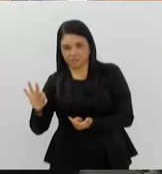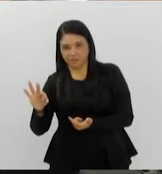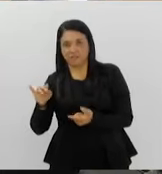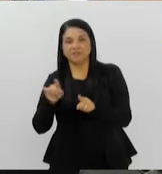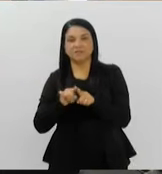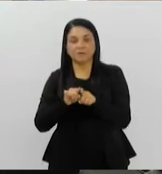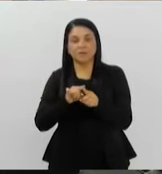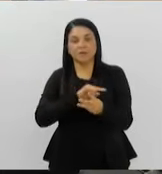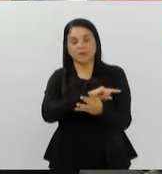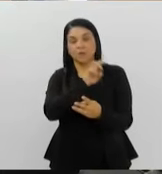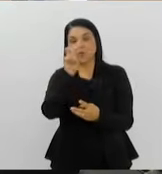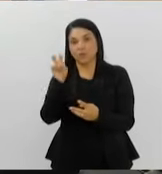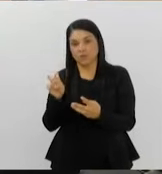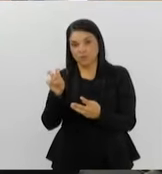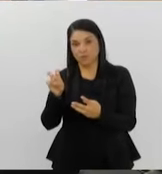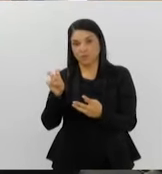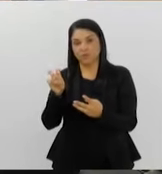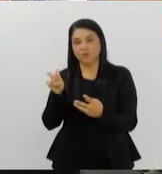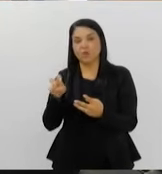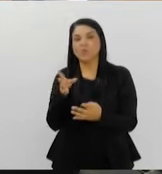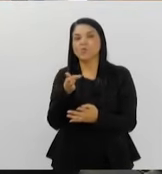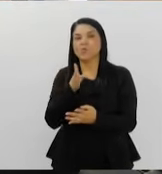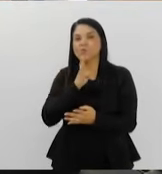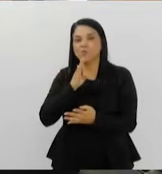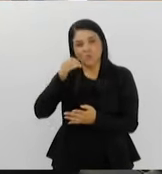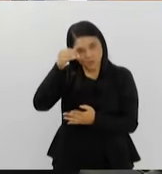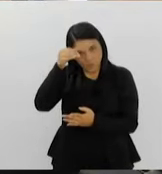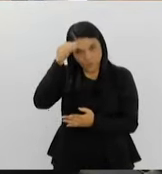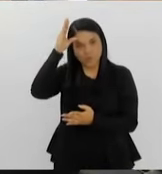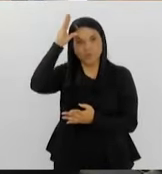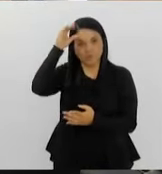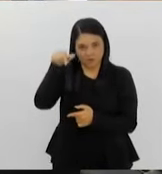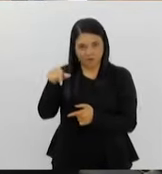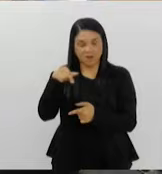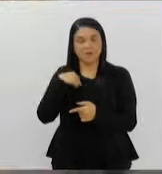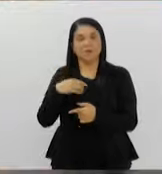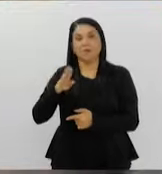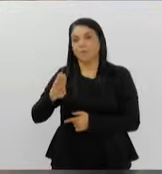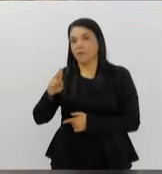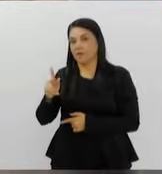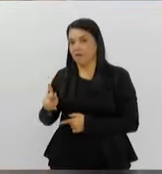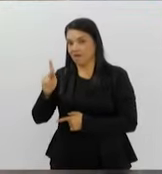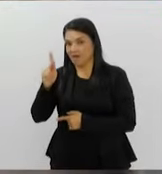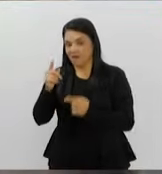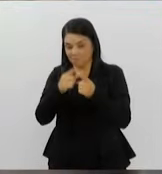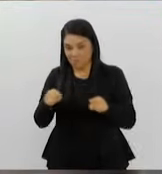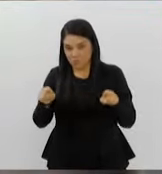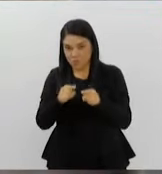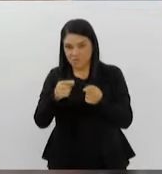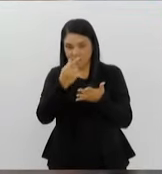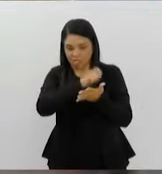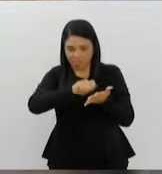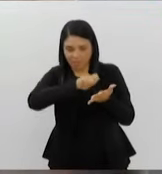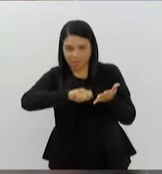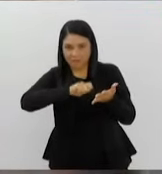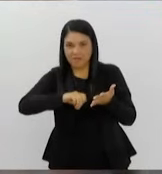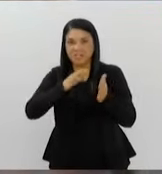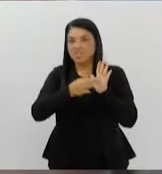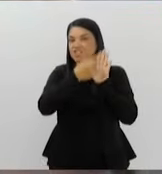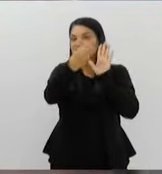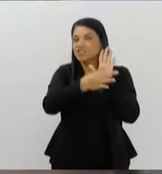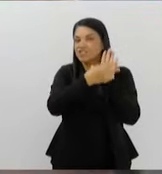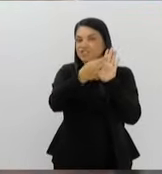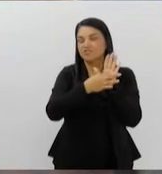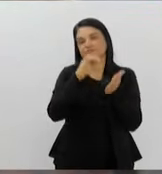quinto elemento imaterial, que é o conhecimento. Então, o BK, ele traz nas suas letras uma crítica à